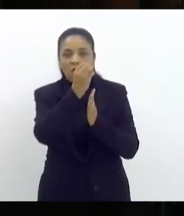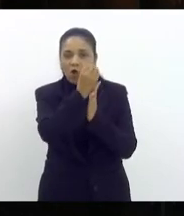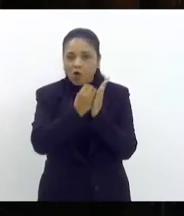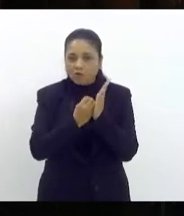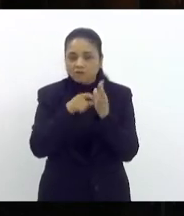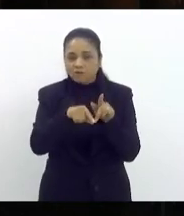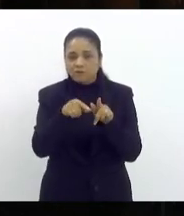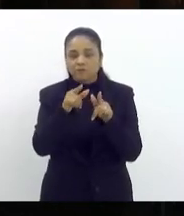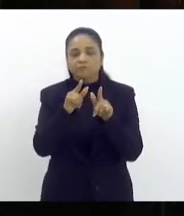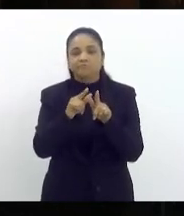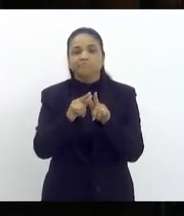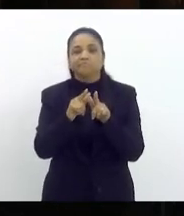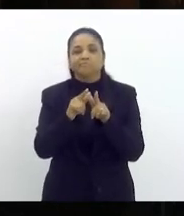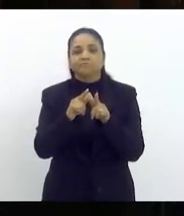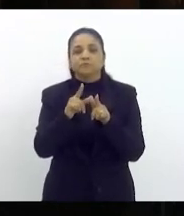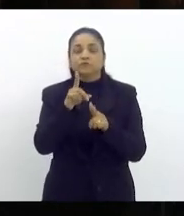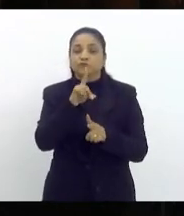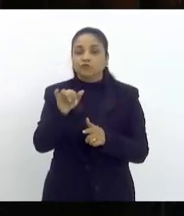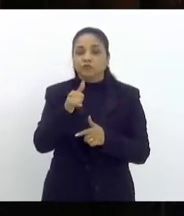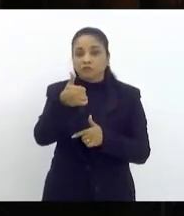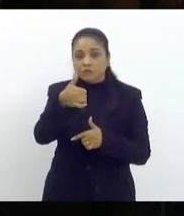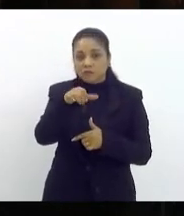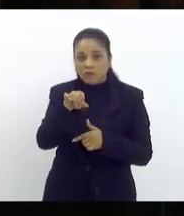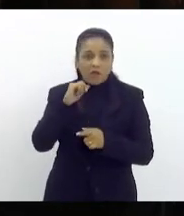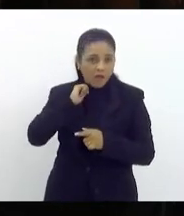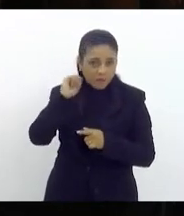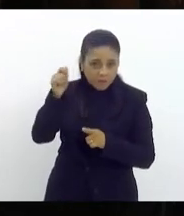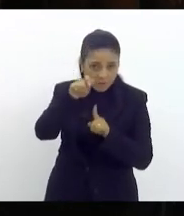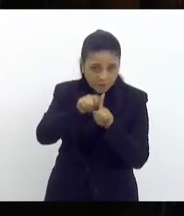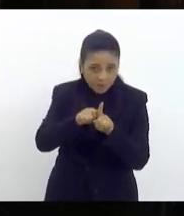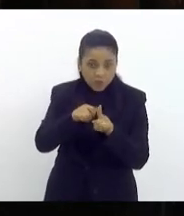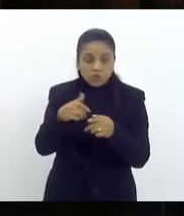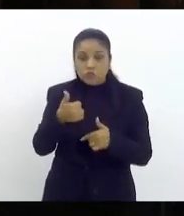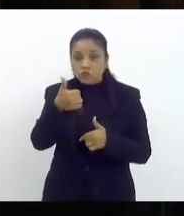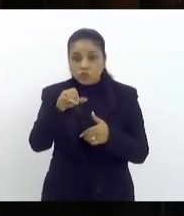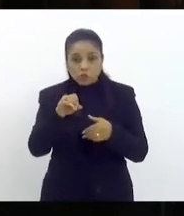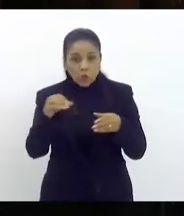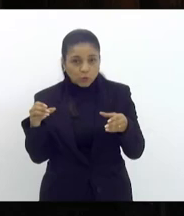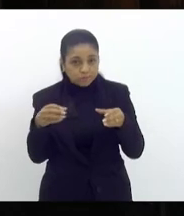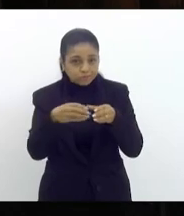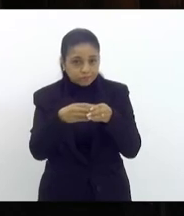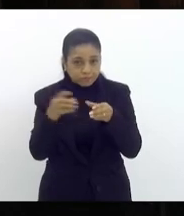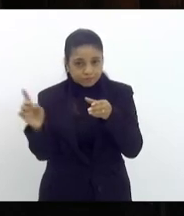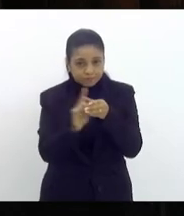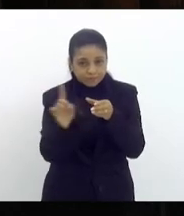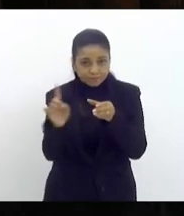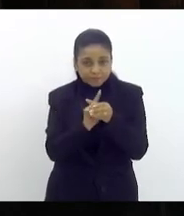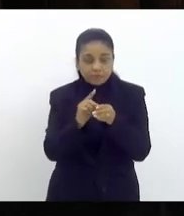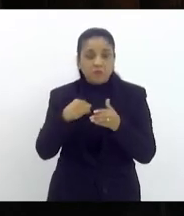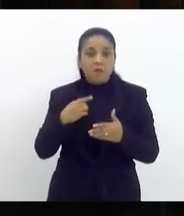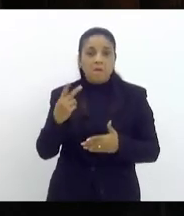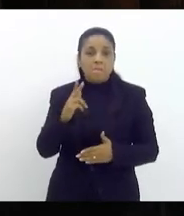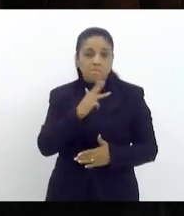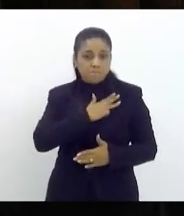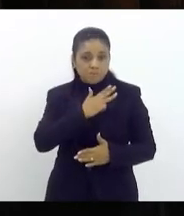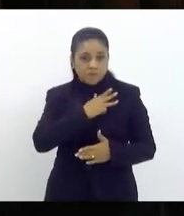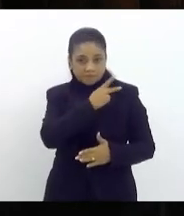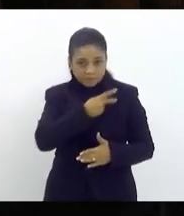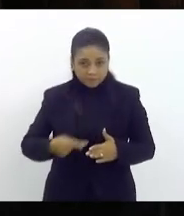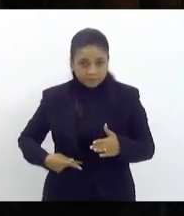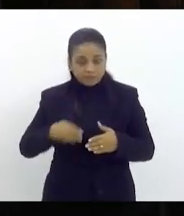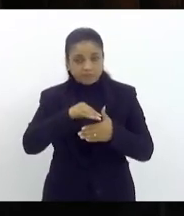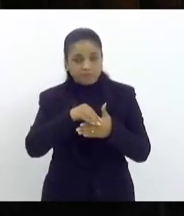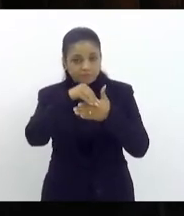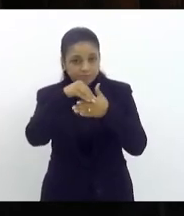19 de abril o grupo foi composto de 18 integrantes e presidido pelo próprio presidente Lula desde